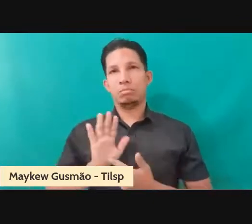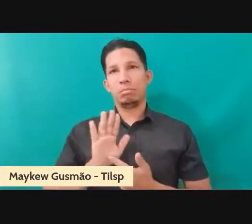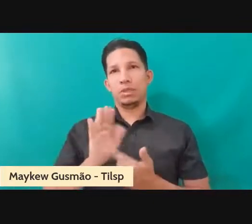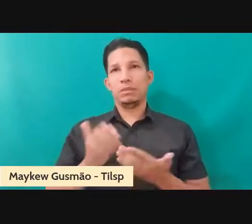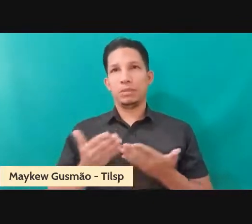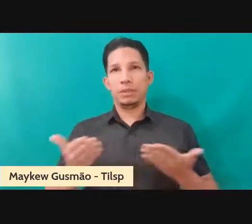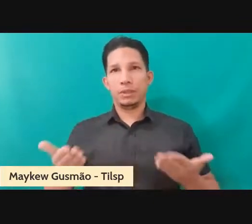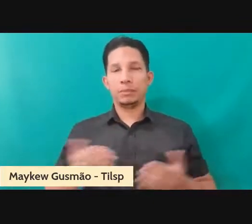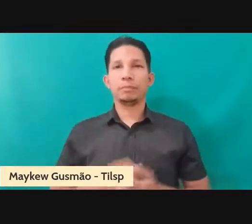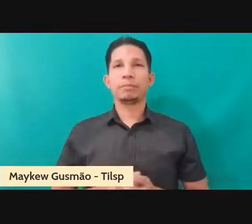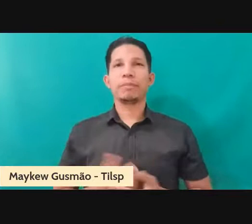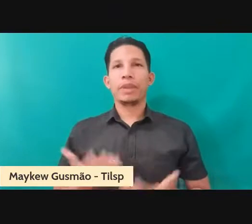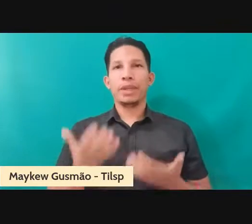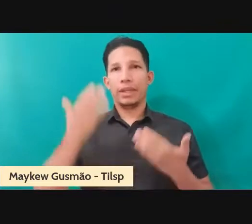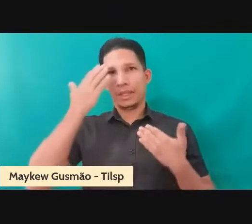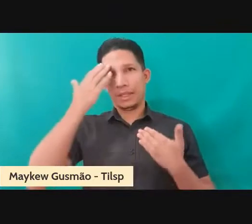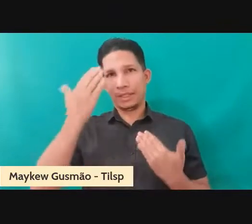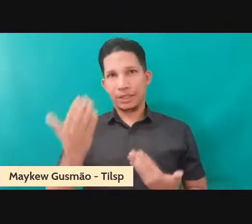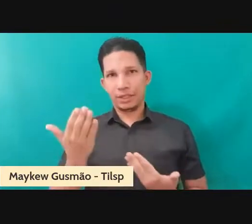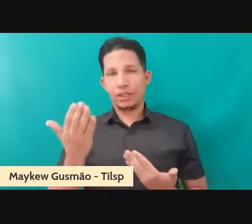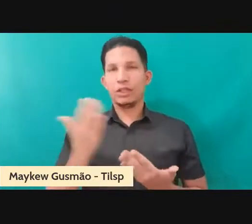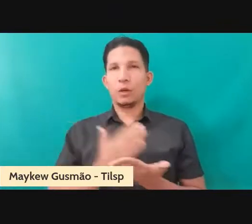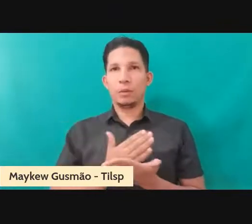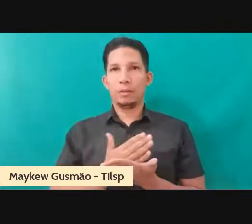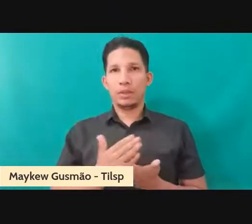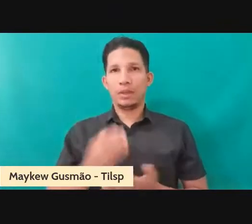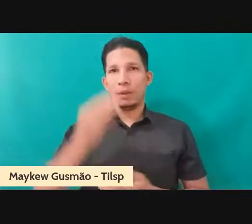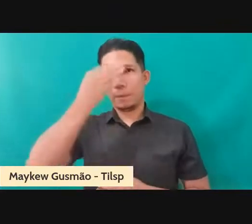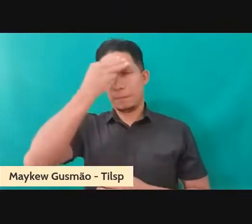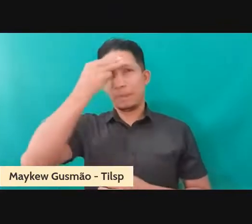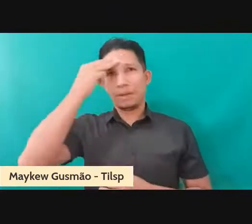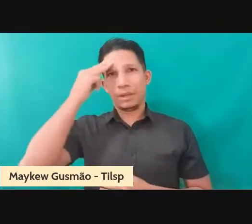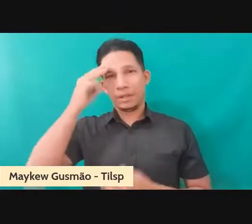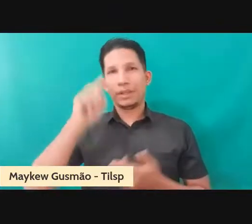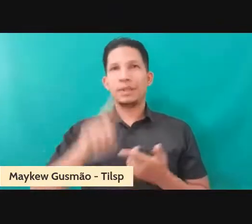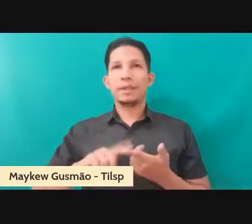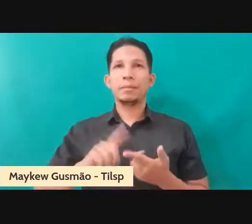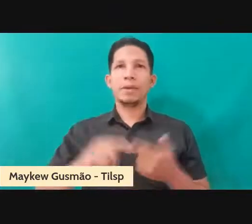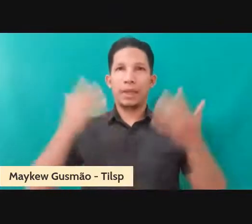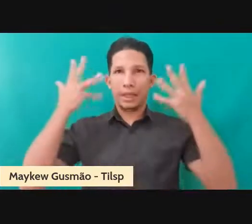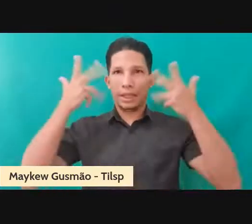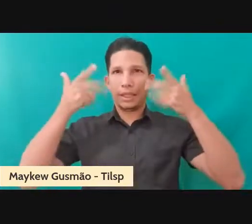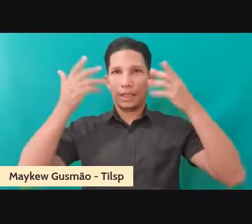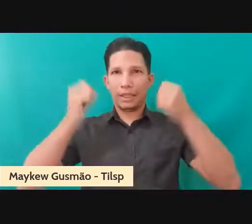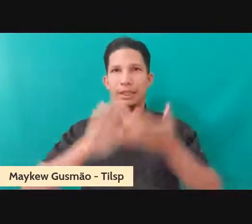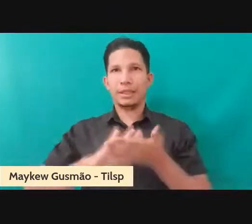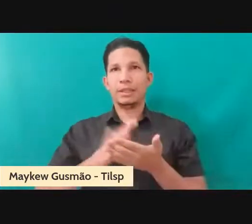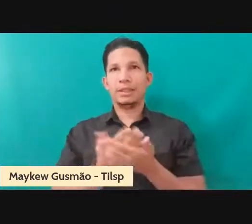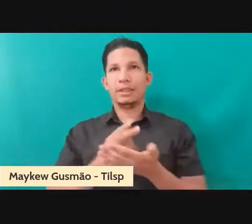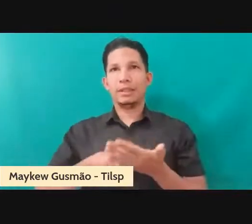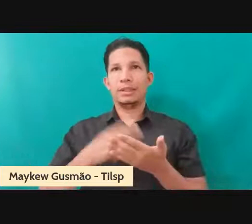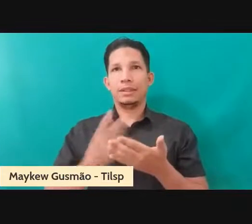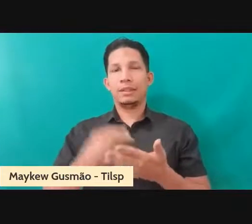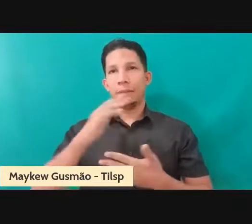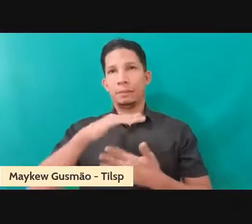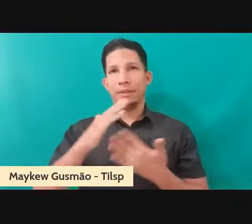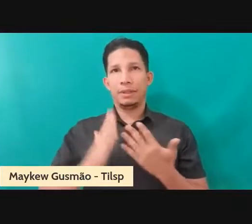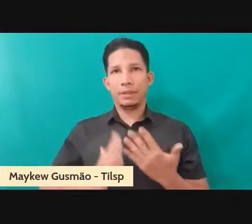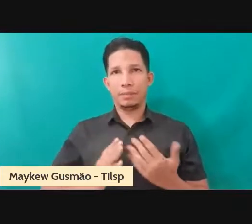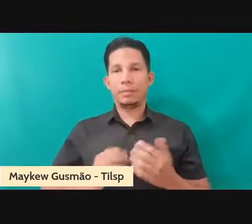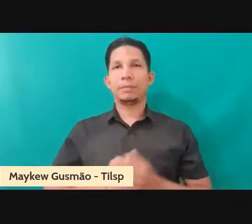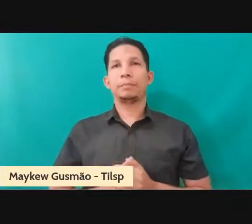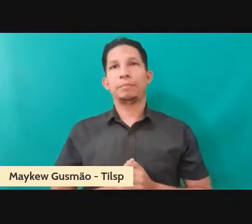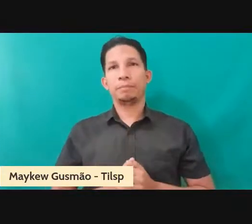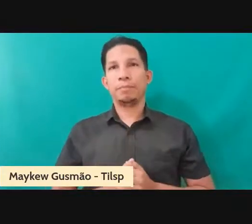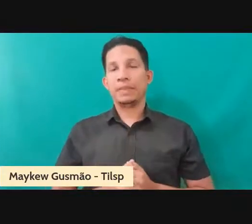Quero agradecer já de início ao Mike e à Denise pela interpretação para a língua de sinais. Sem